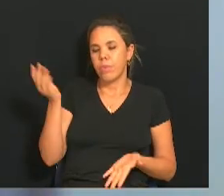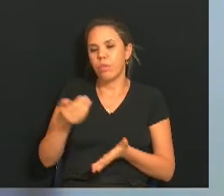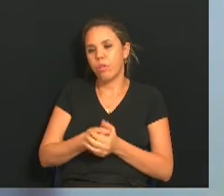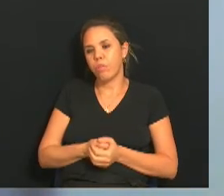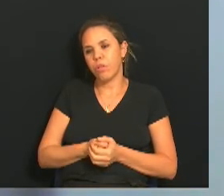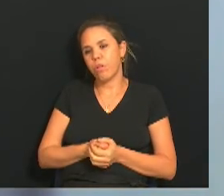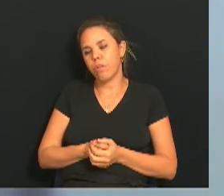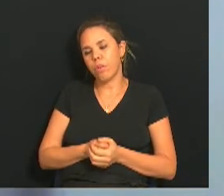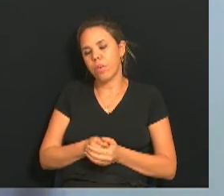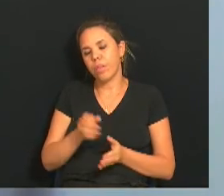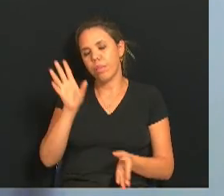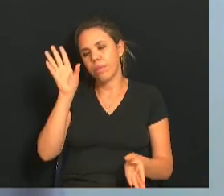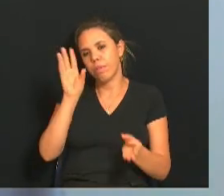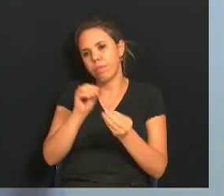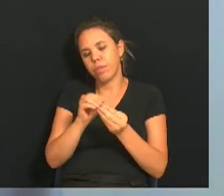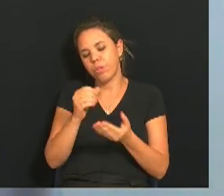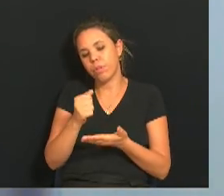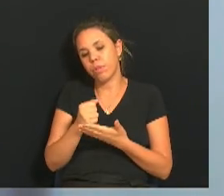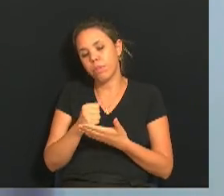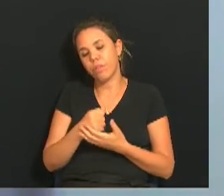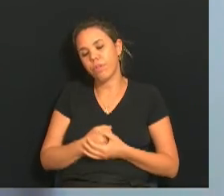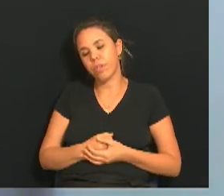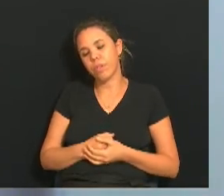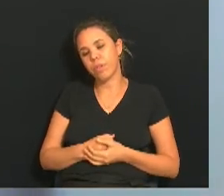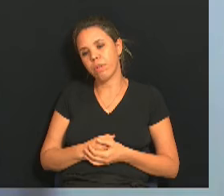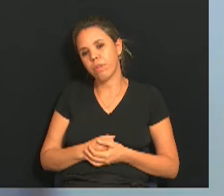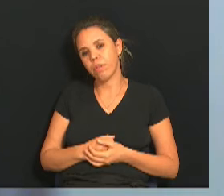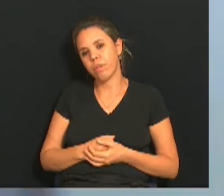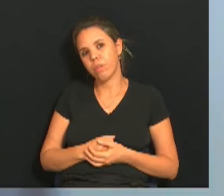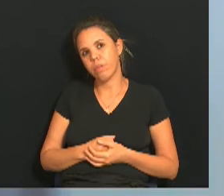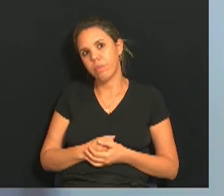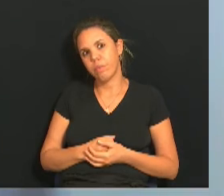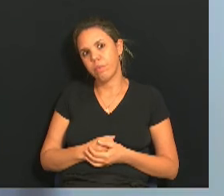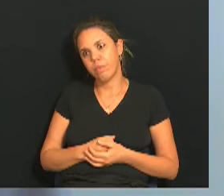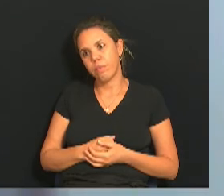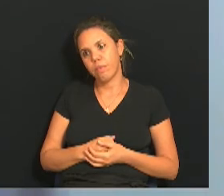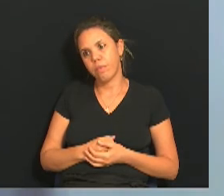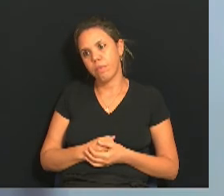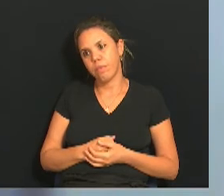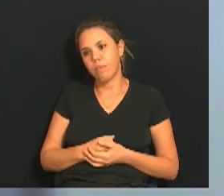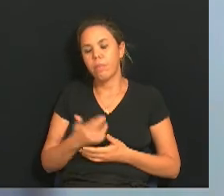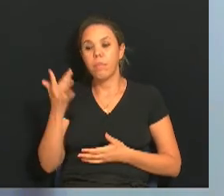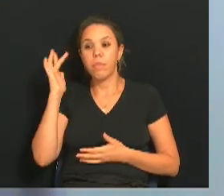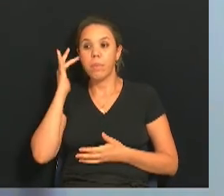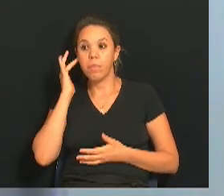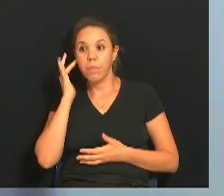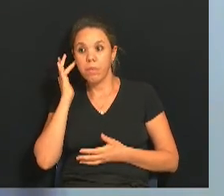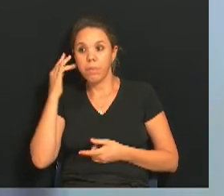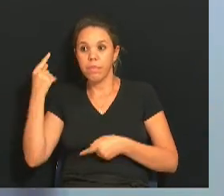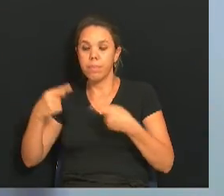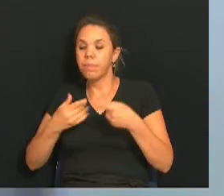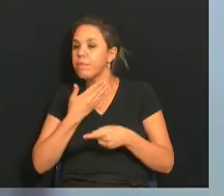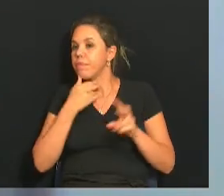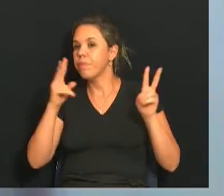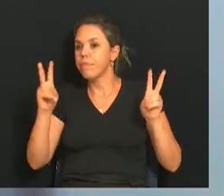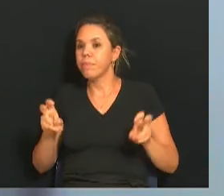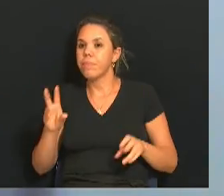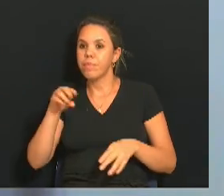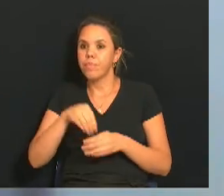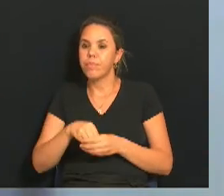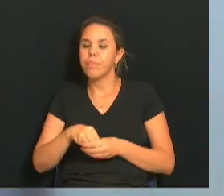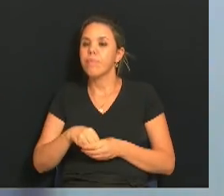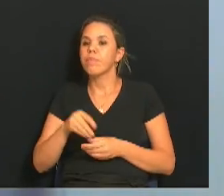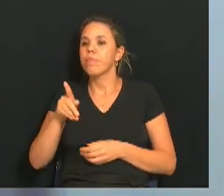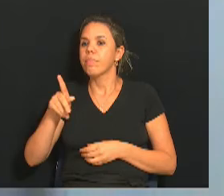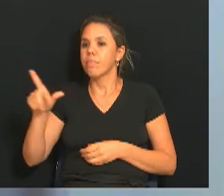isso um pouco o espírito da primeira minuta que a gente fez, e acho que esse é um debate que, embora não está previsto nesse PL,